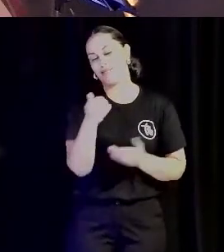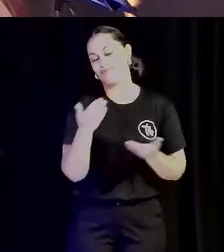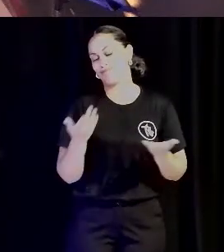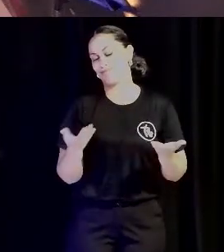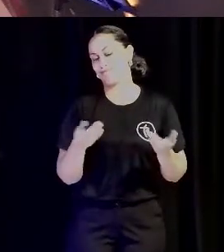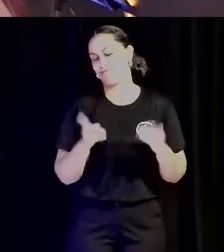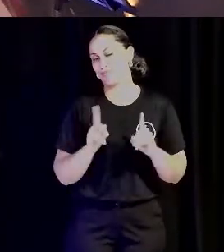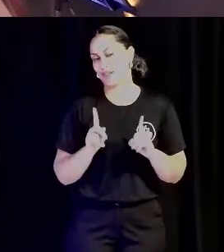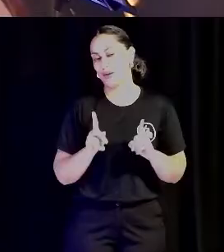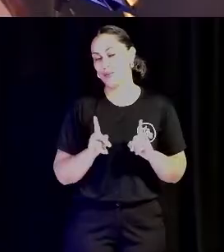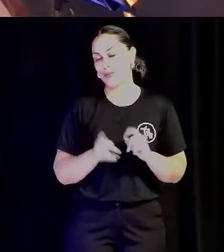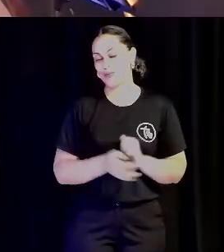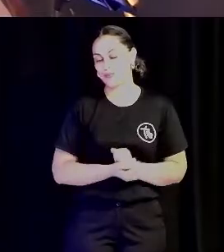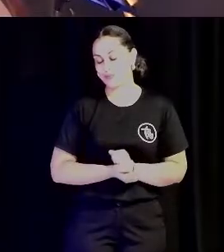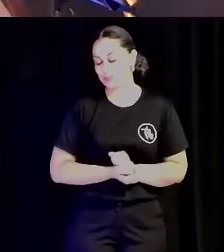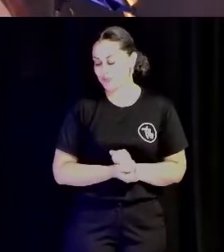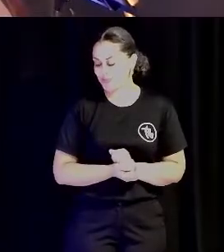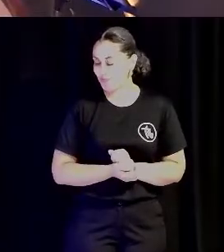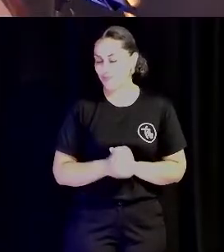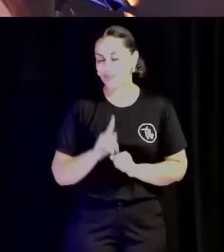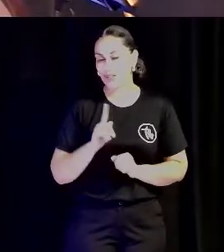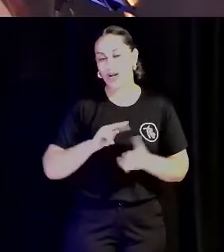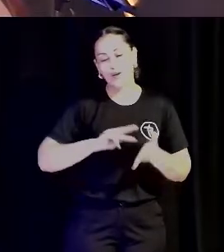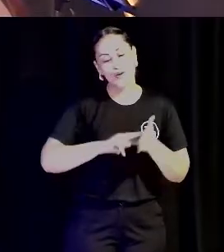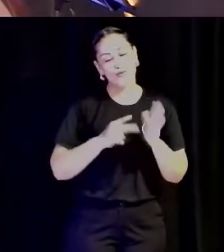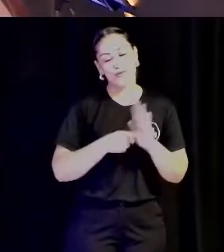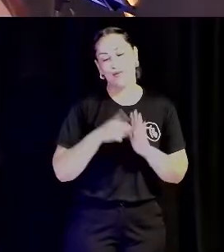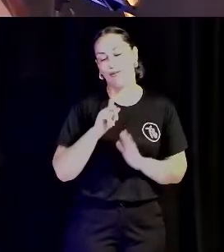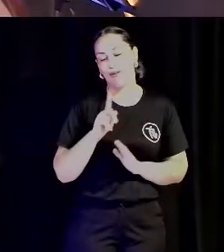Não é isso. Não é isso.